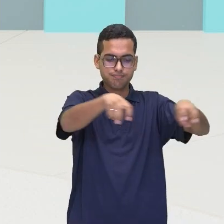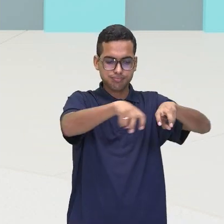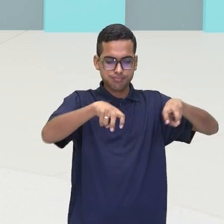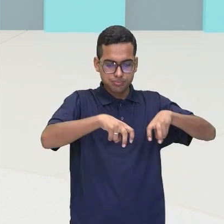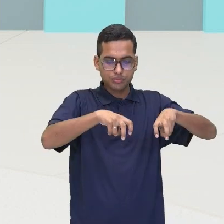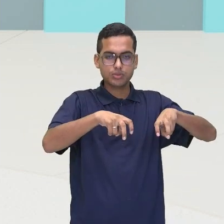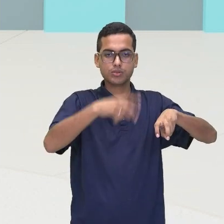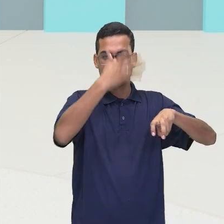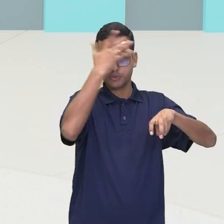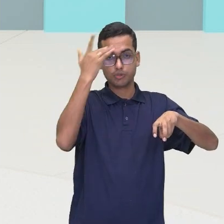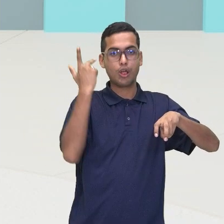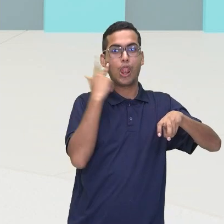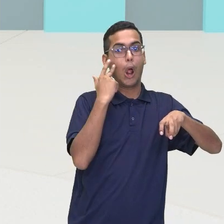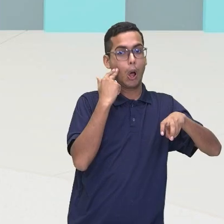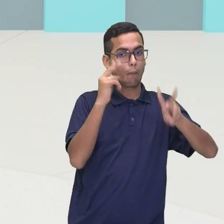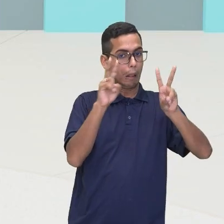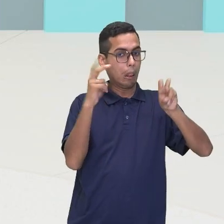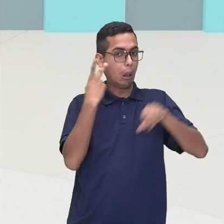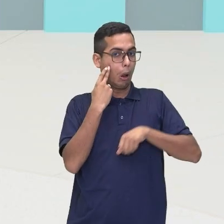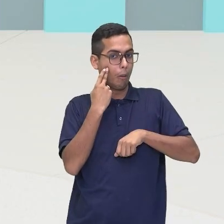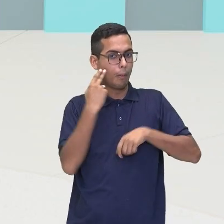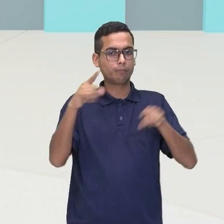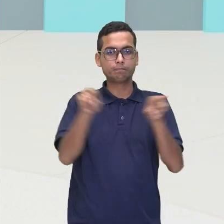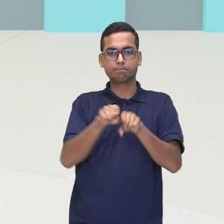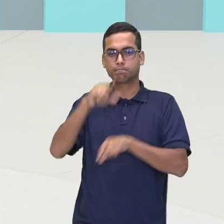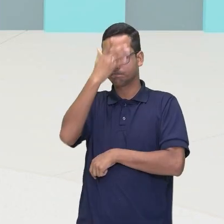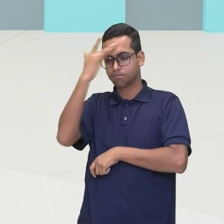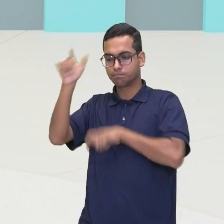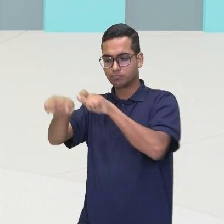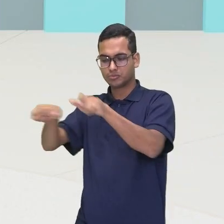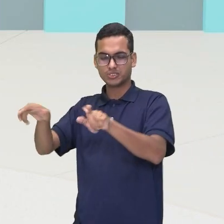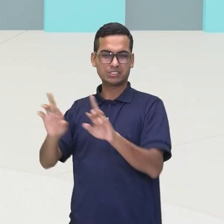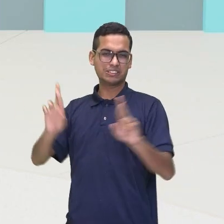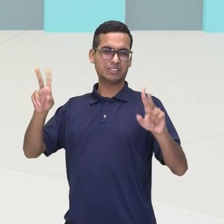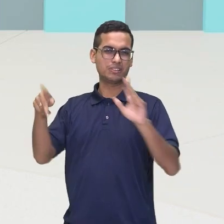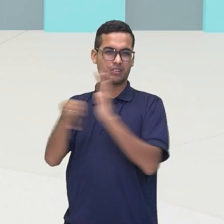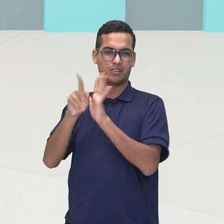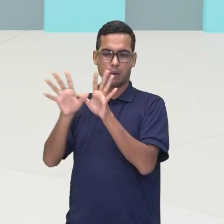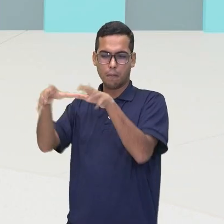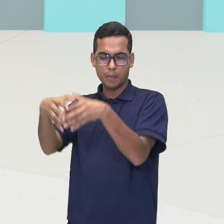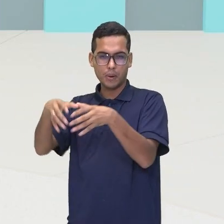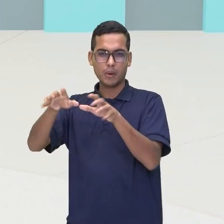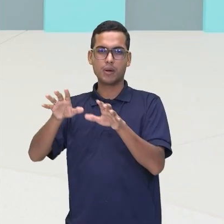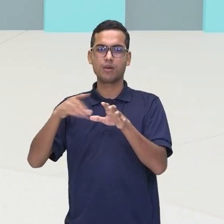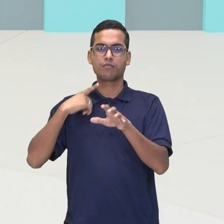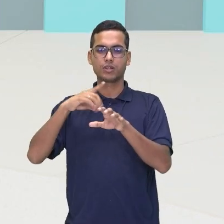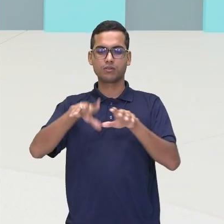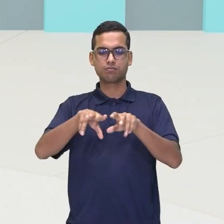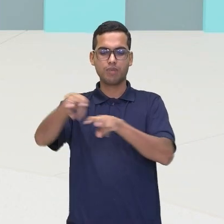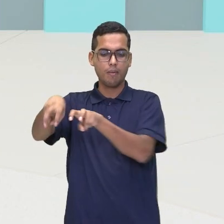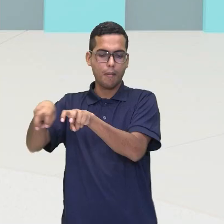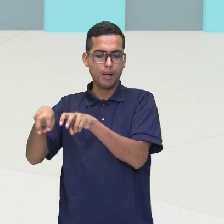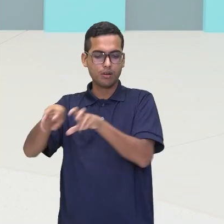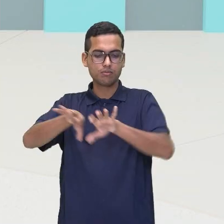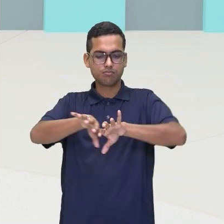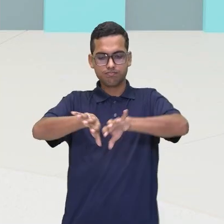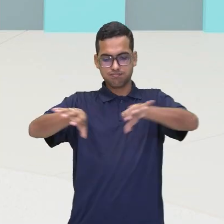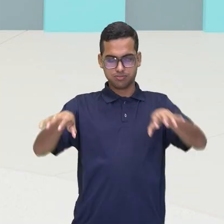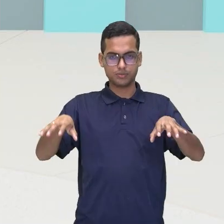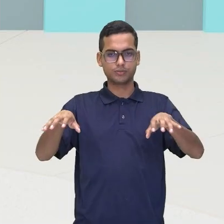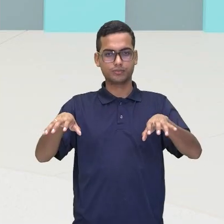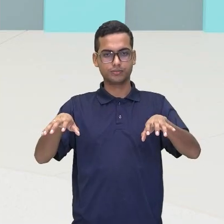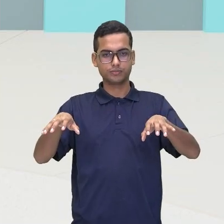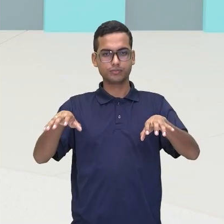evolução corporal e evolução humana. Lembra? Começamos entendendo o corpo ao longo da